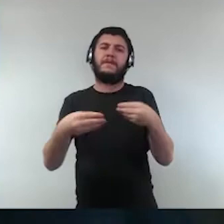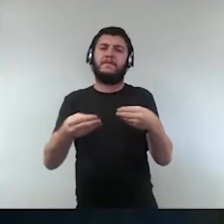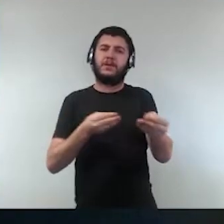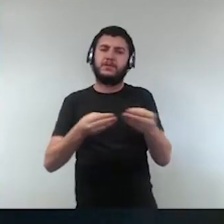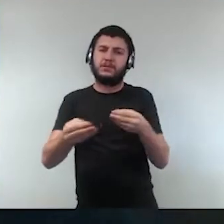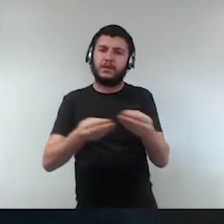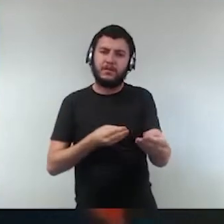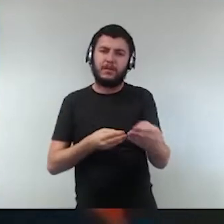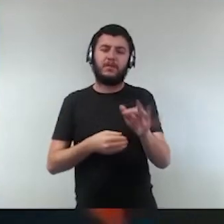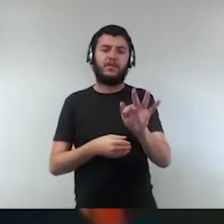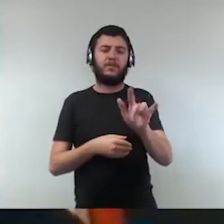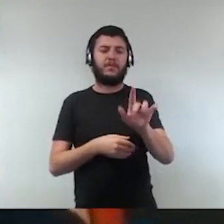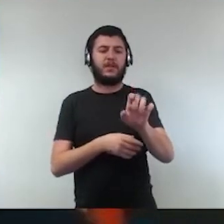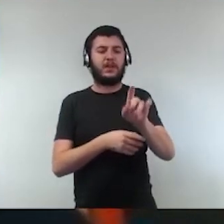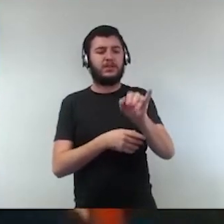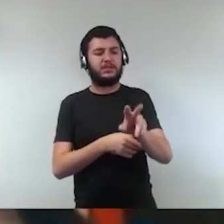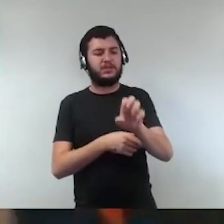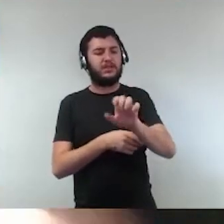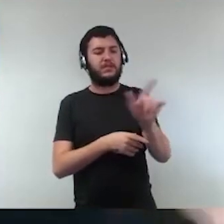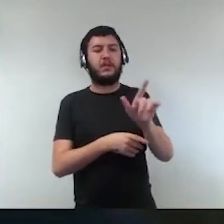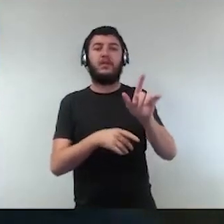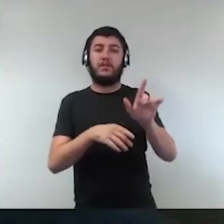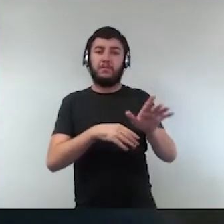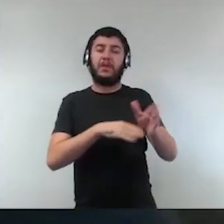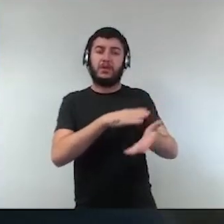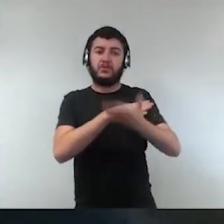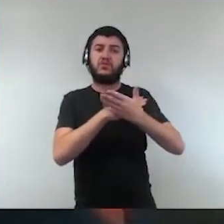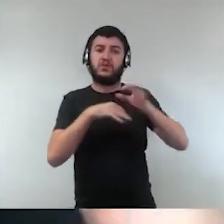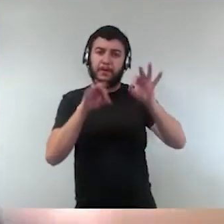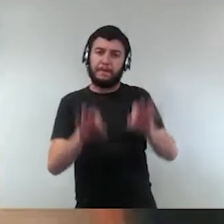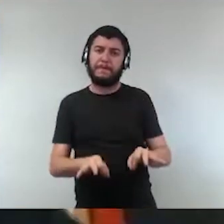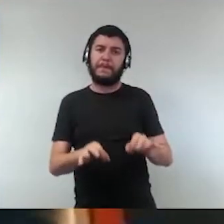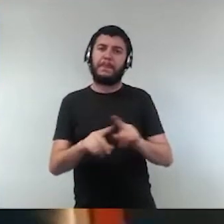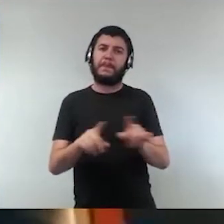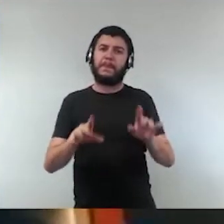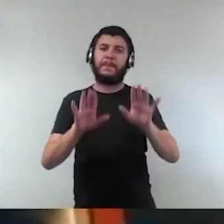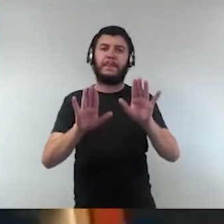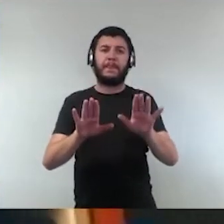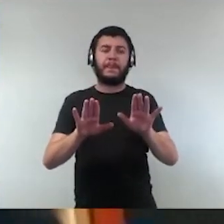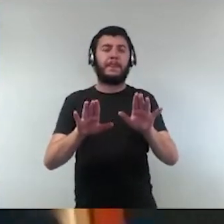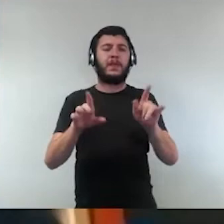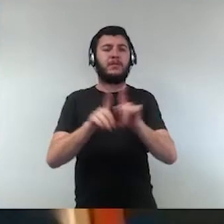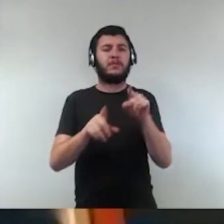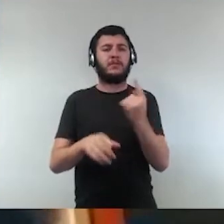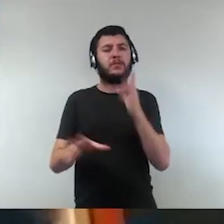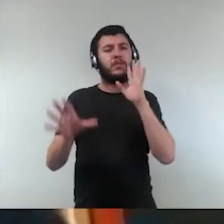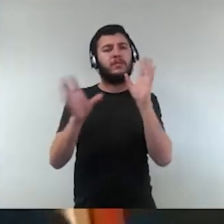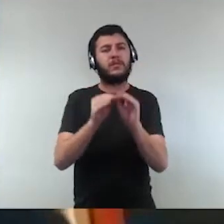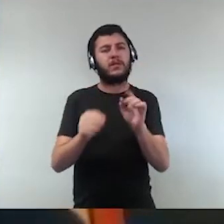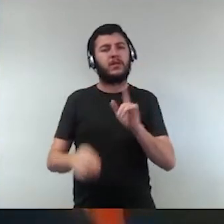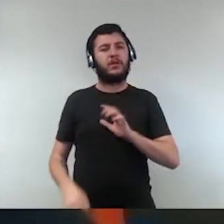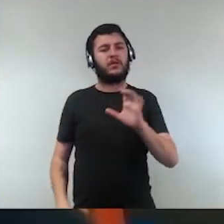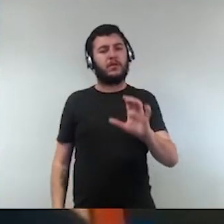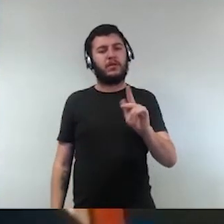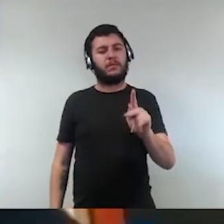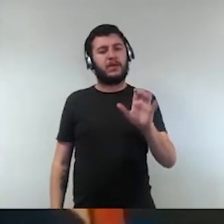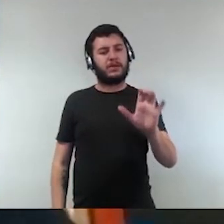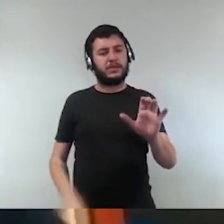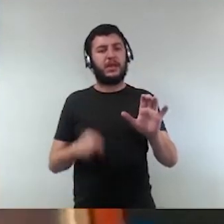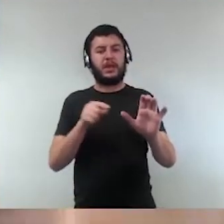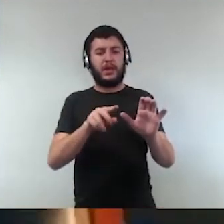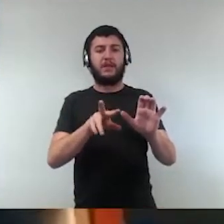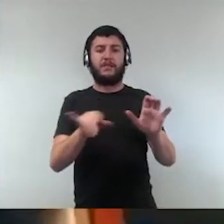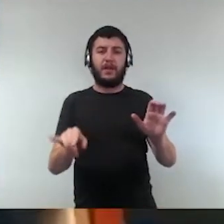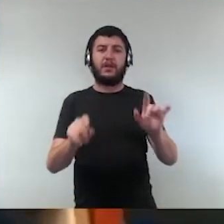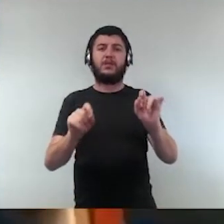sistema flexível, isso facilita bastante. Mesma coisa quando a gente olha para o CPC e vê que o CPC permite negócios processuais